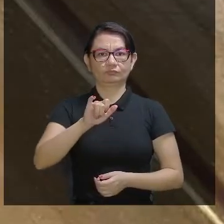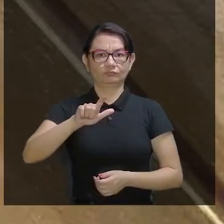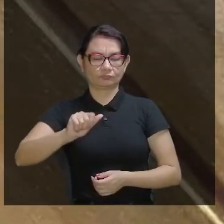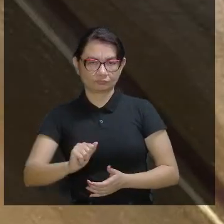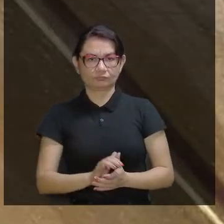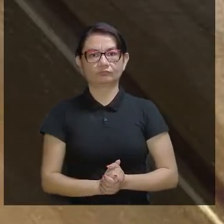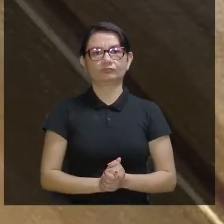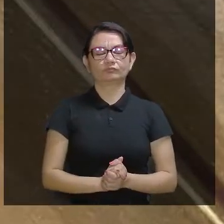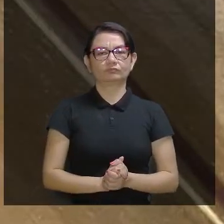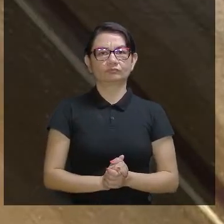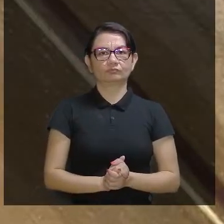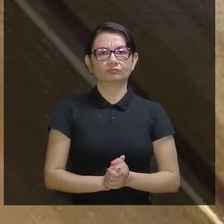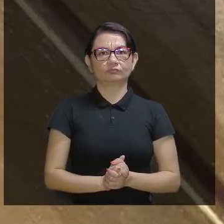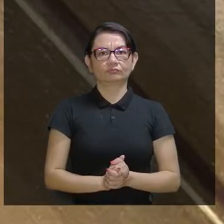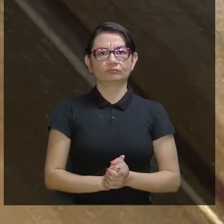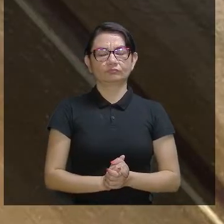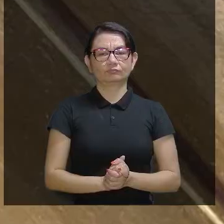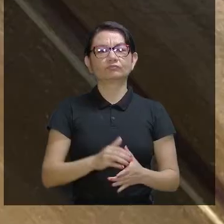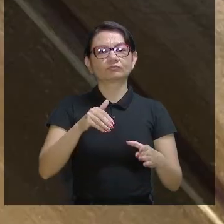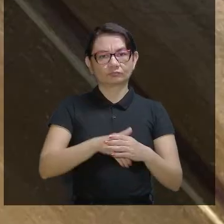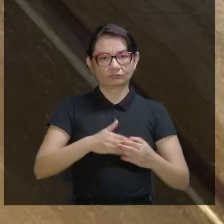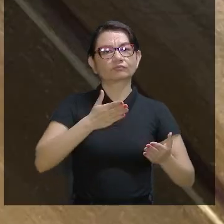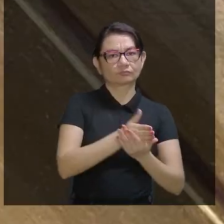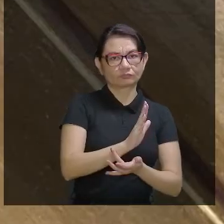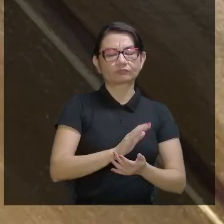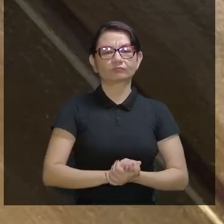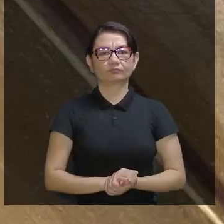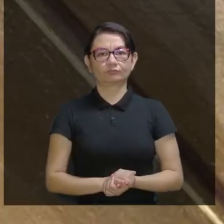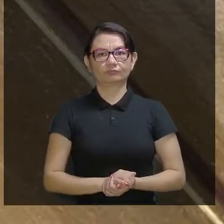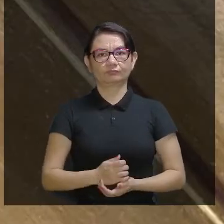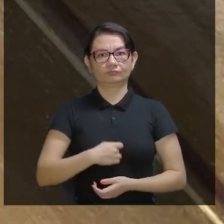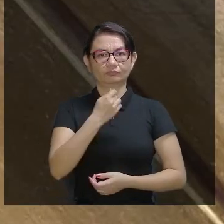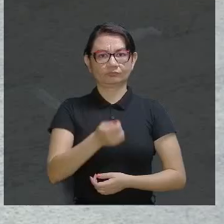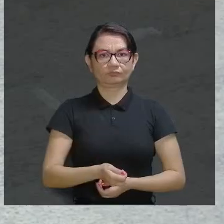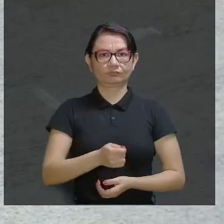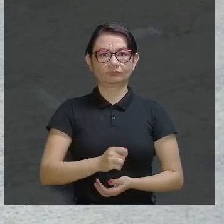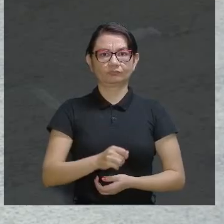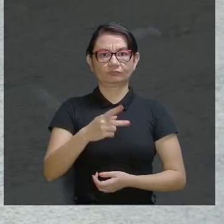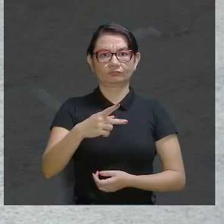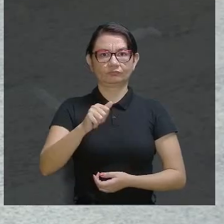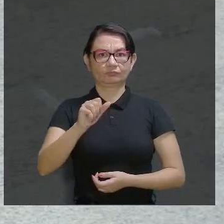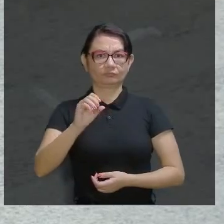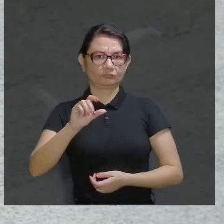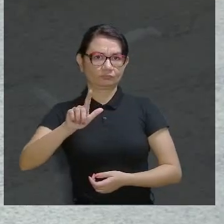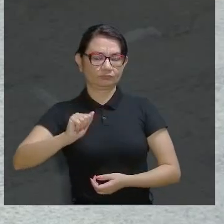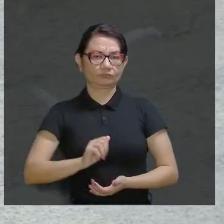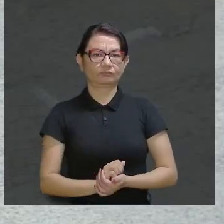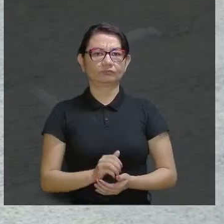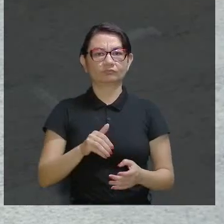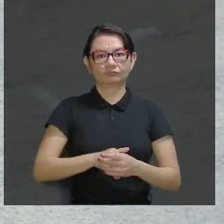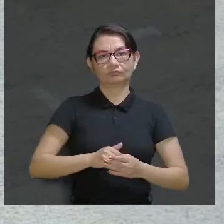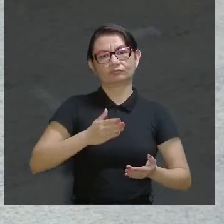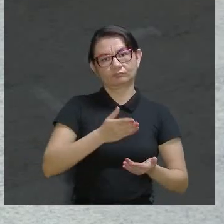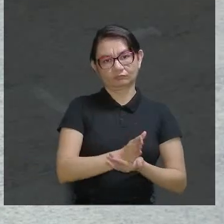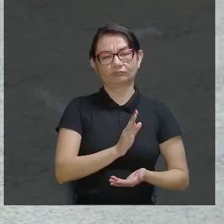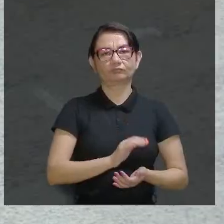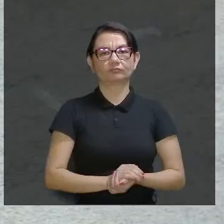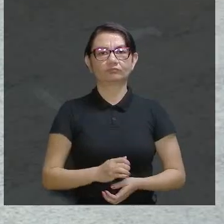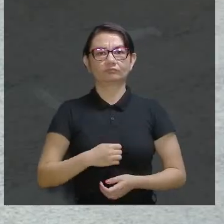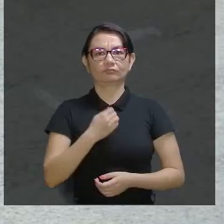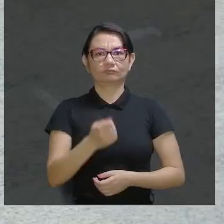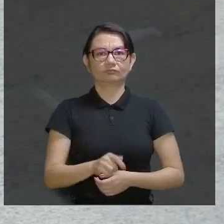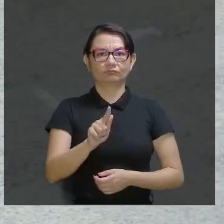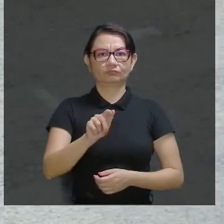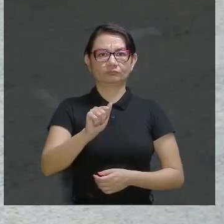Utzig? Acompanhe, presidente. Juíza Paola Santos? Também acompanho, senhor Juíza presidente.